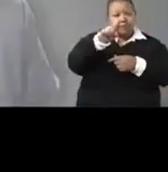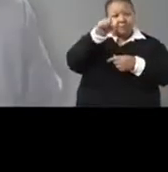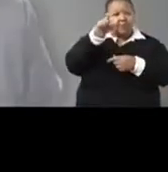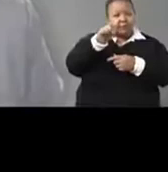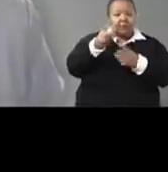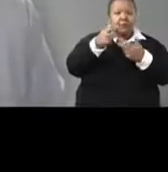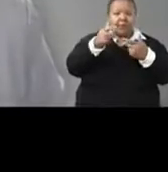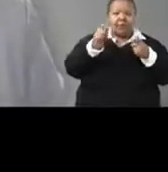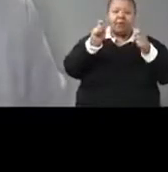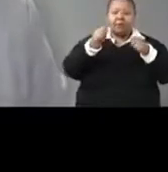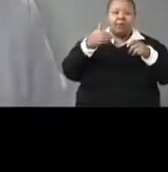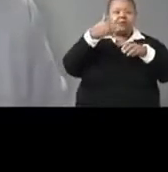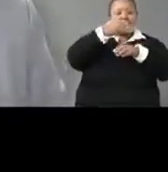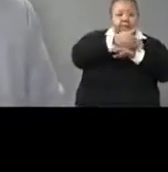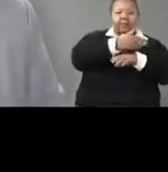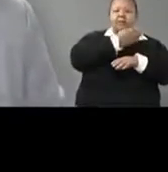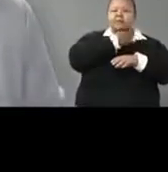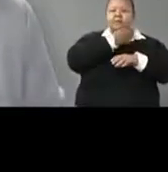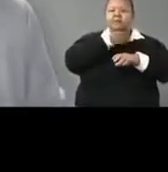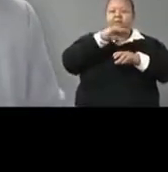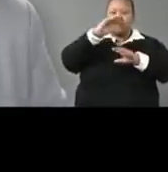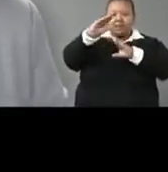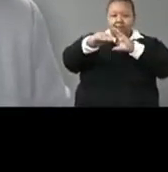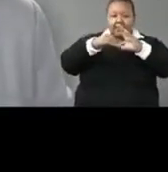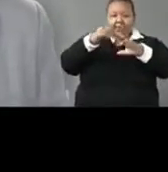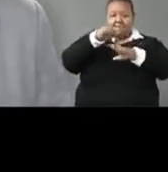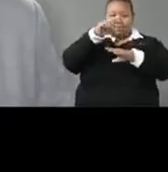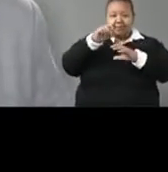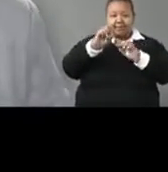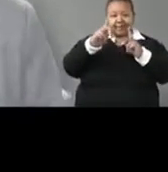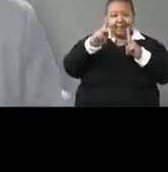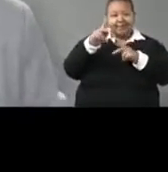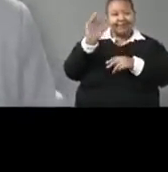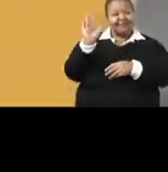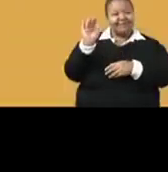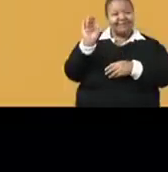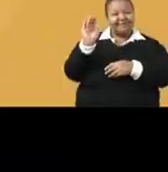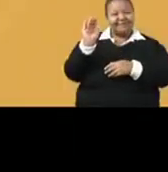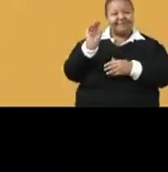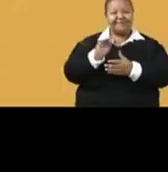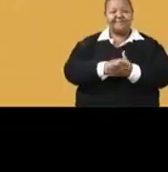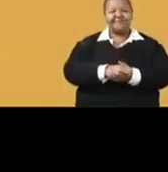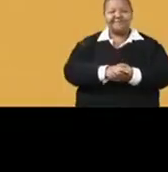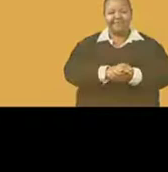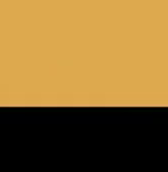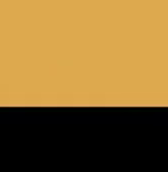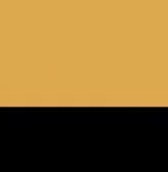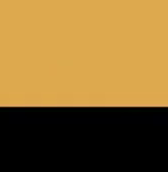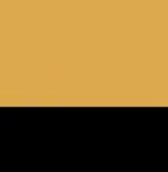com dúvida em algo, pode entrar no fórum e enviar sua pergunta, ok? Até mais!